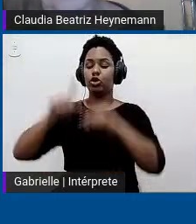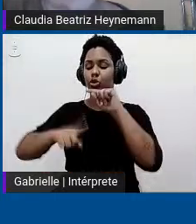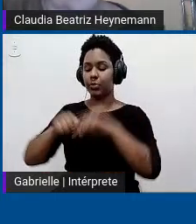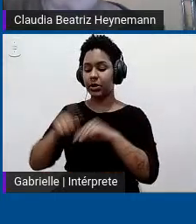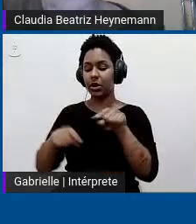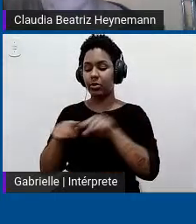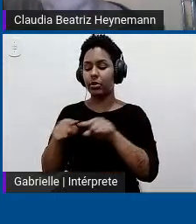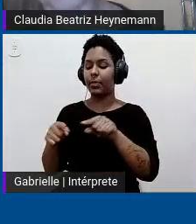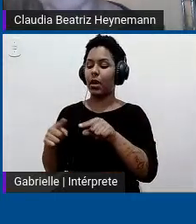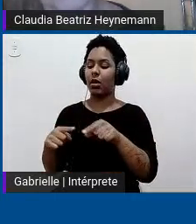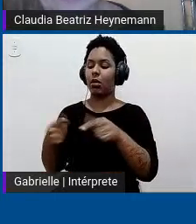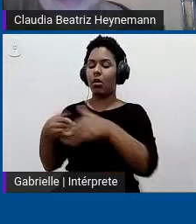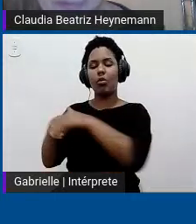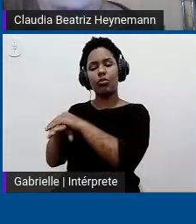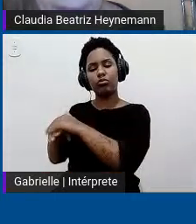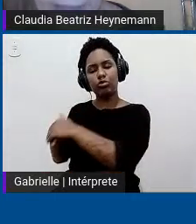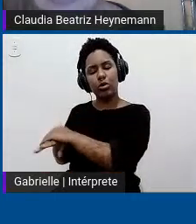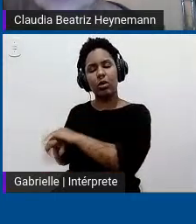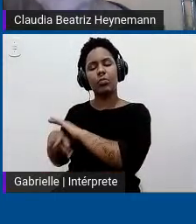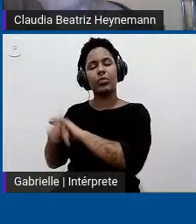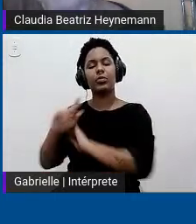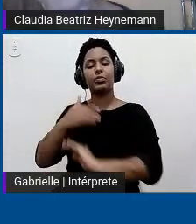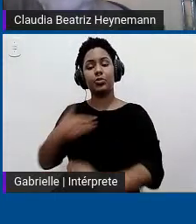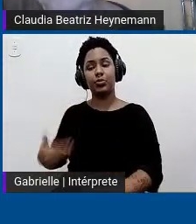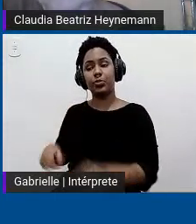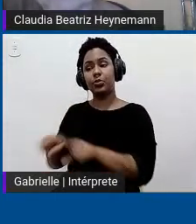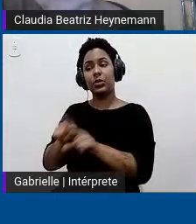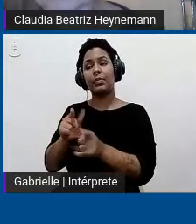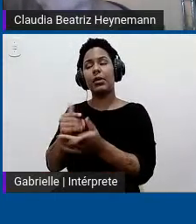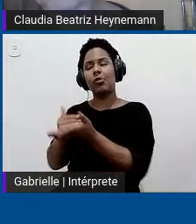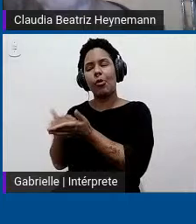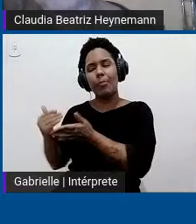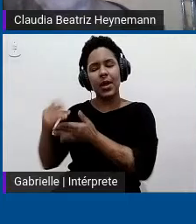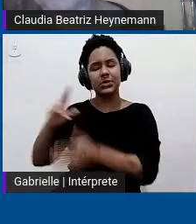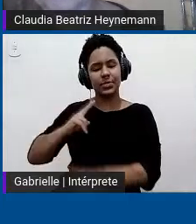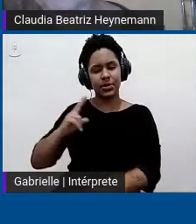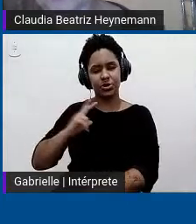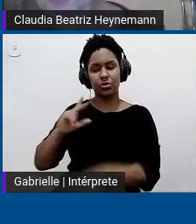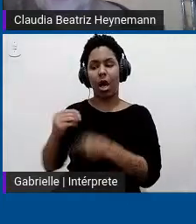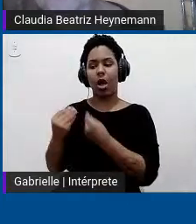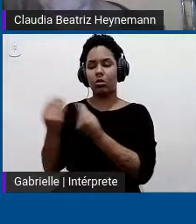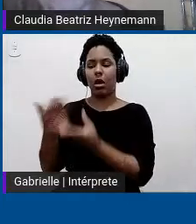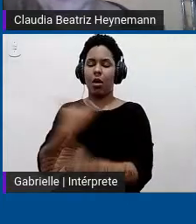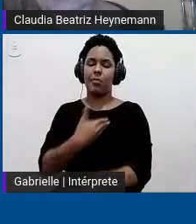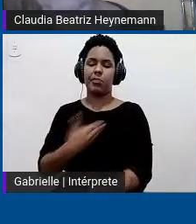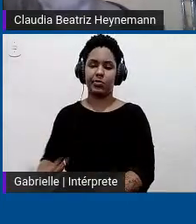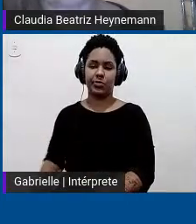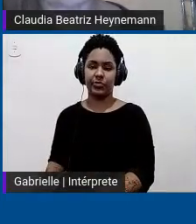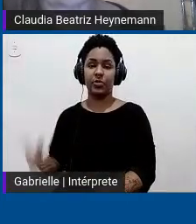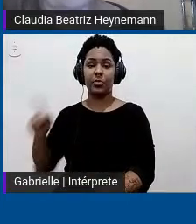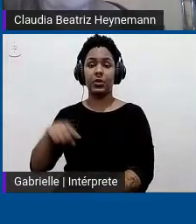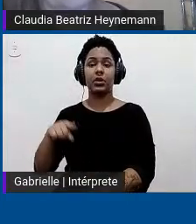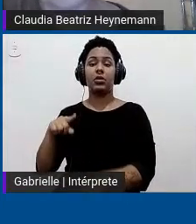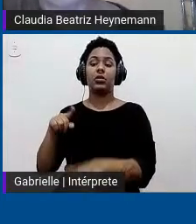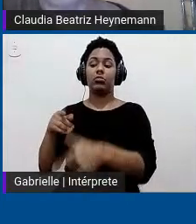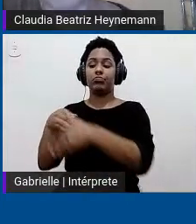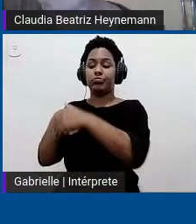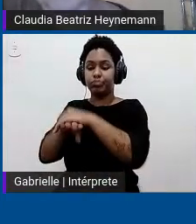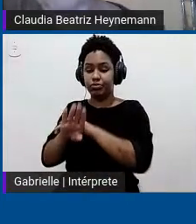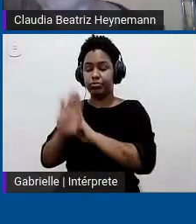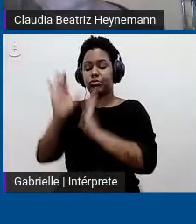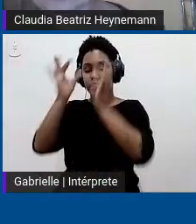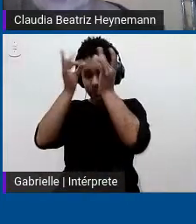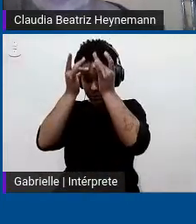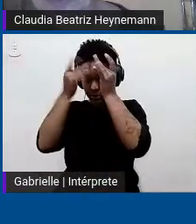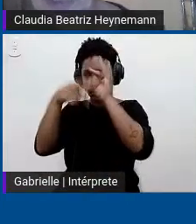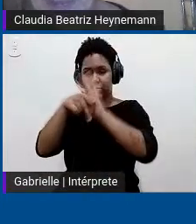e, sobretudo, com aqueles de natureza privada que progressivamente foram admitidos no corpus documental dos historiadores, não